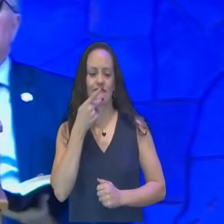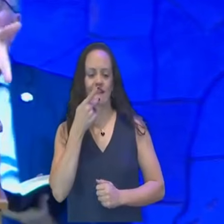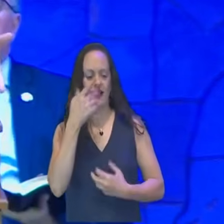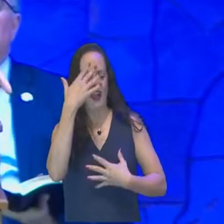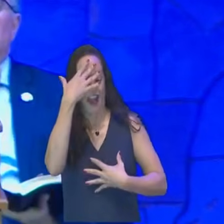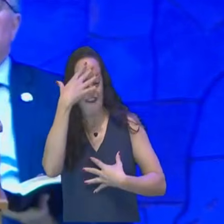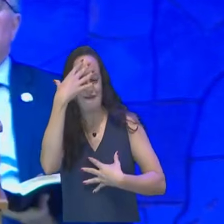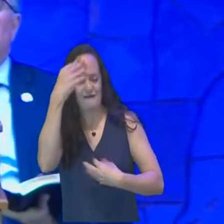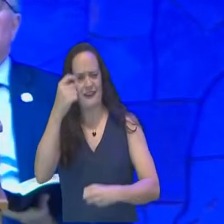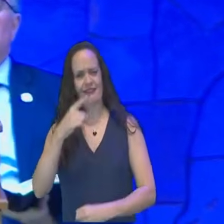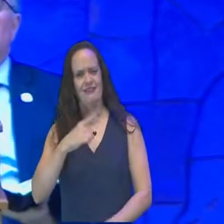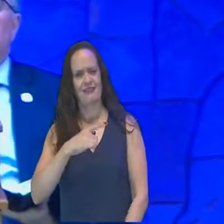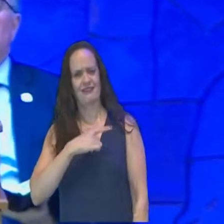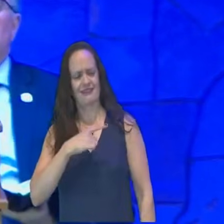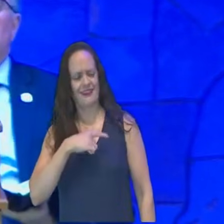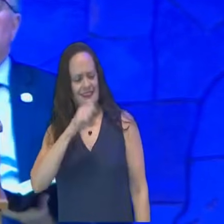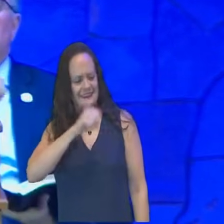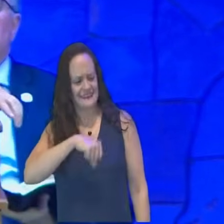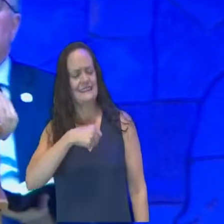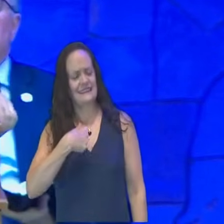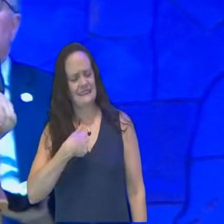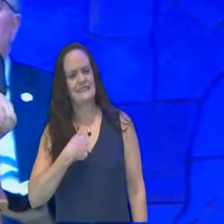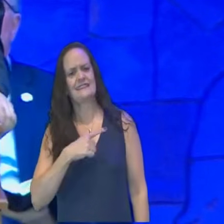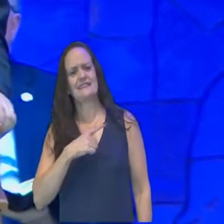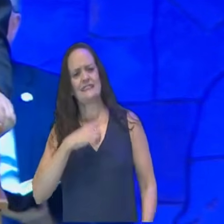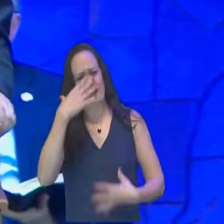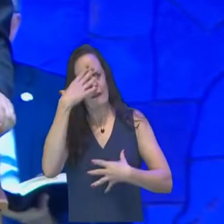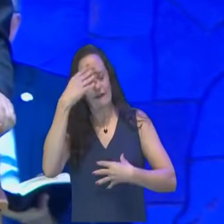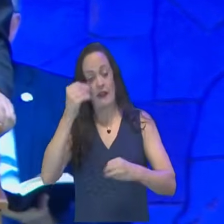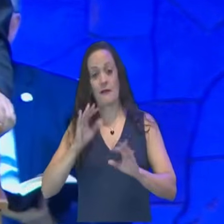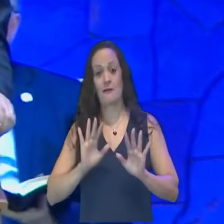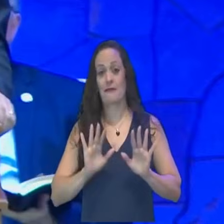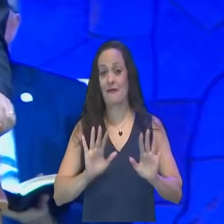não governa os nossos afetos e a nossa vida.